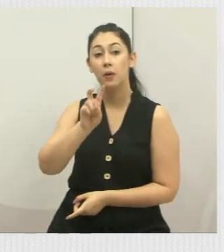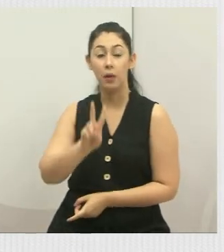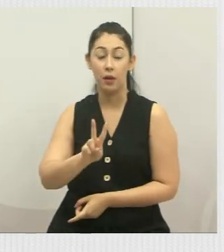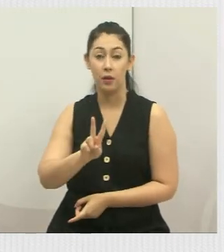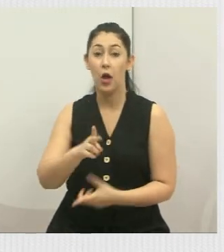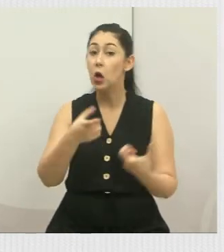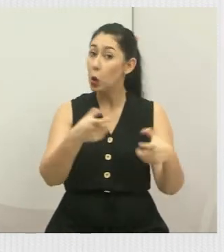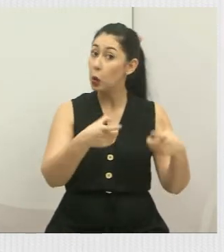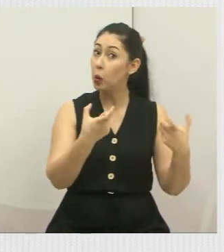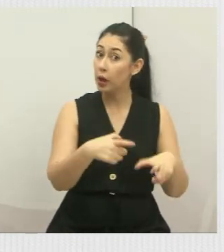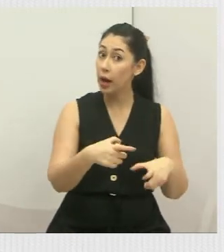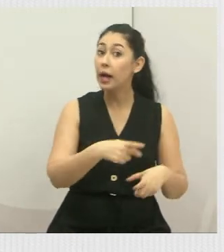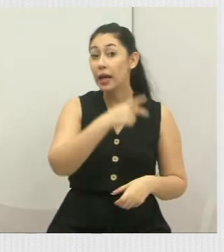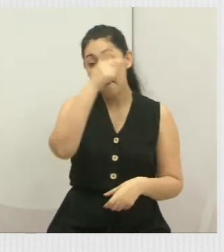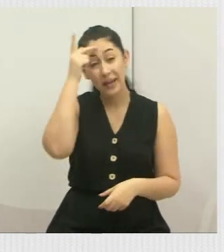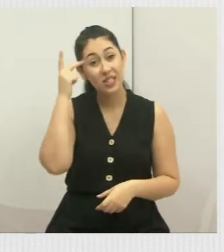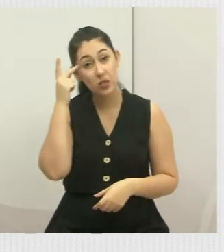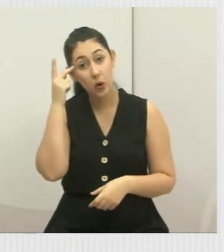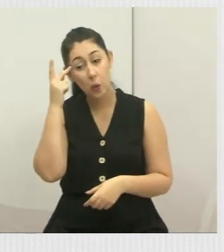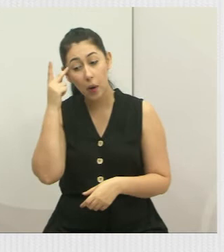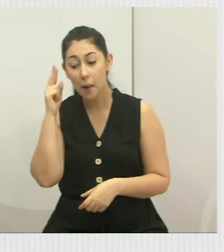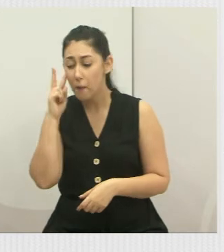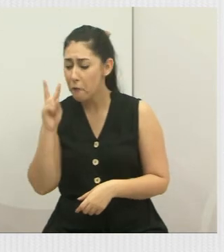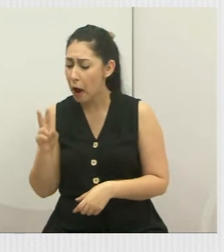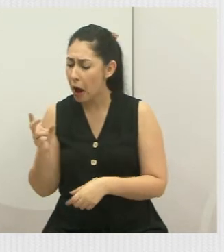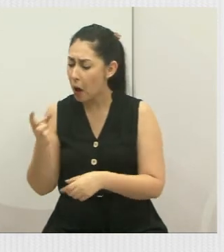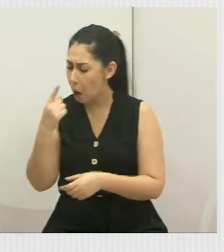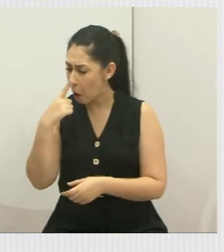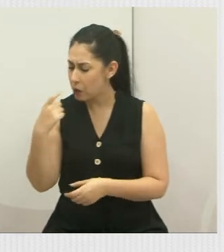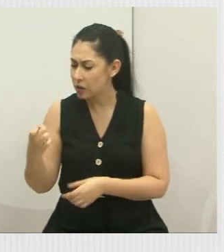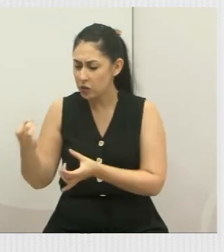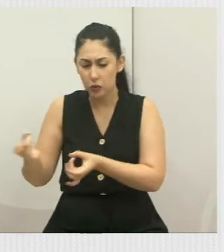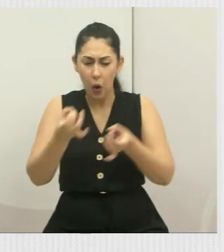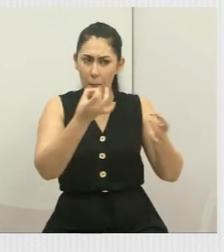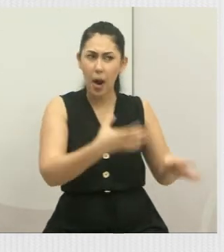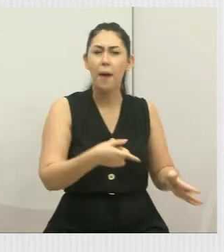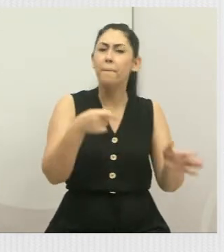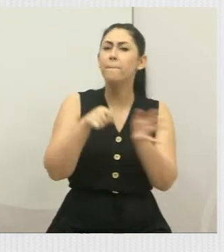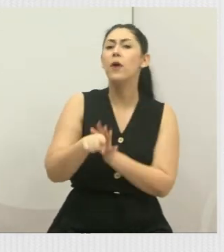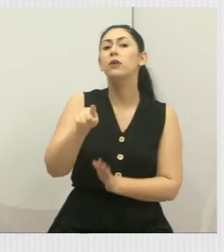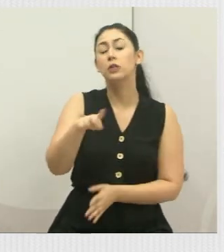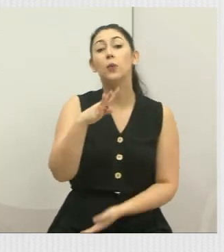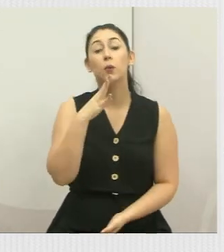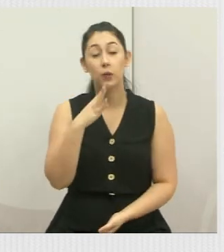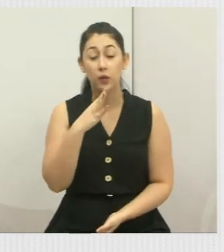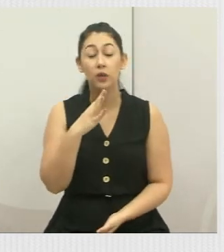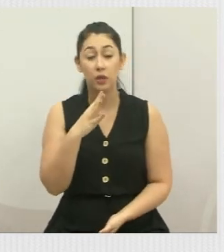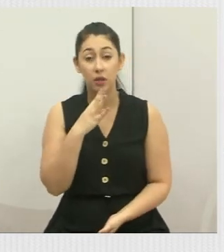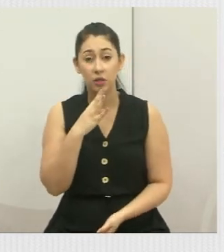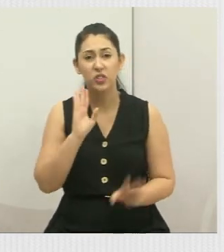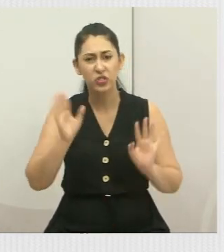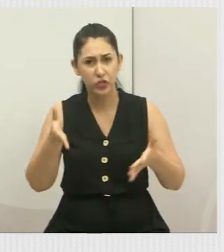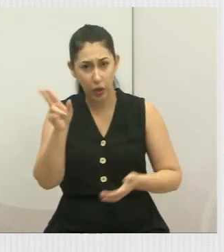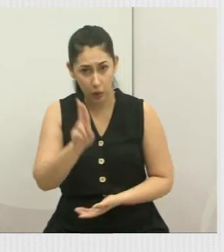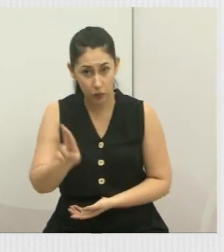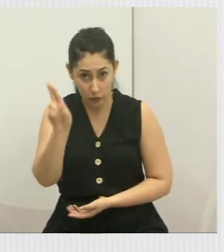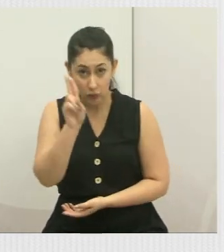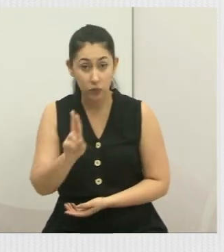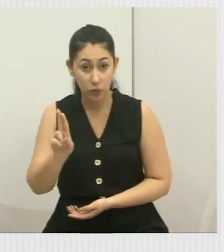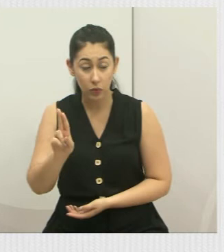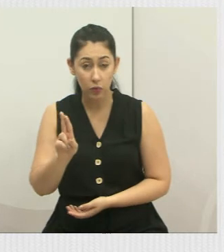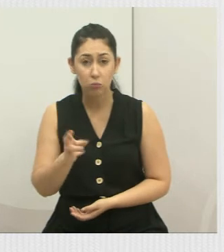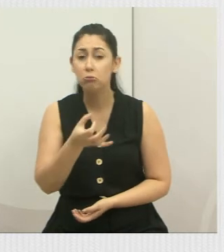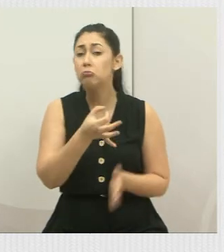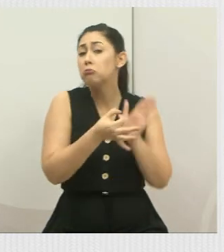de entrega voluntária dos resíduos. Você conhece um leve no município? Você tem utilizado um leve? Qual é a